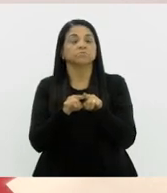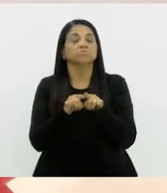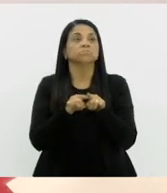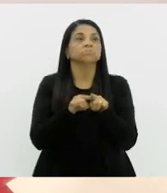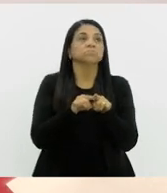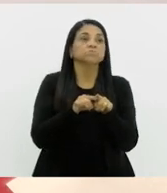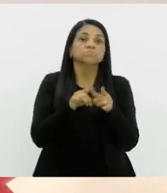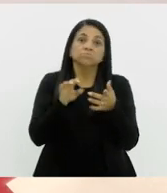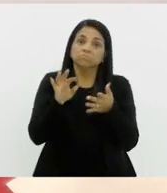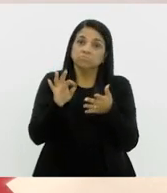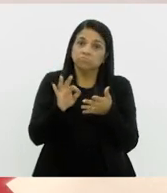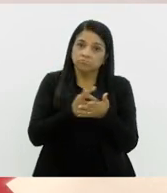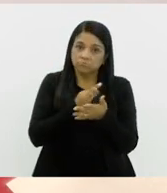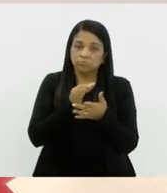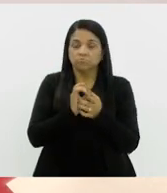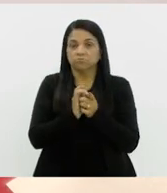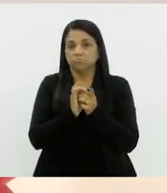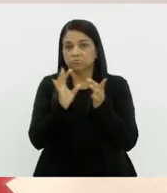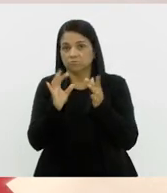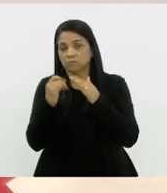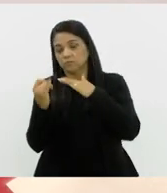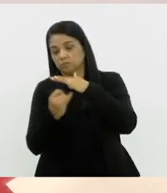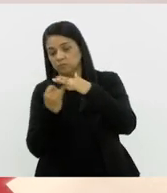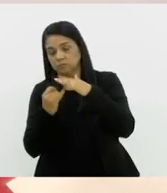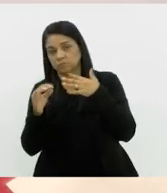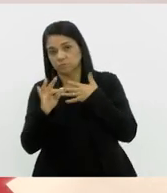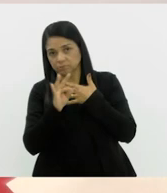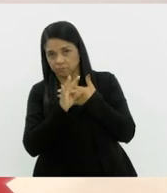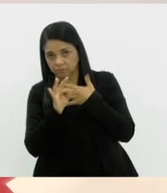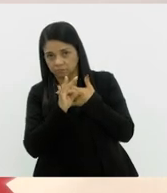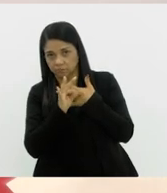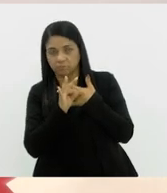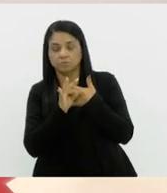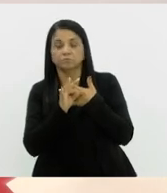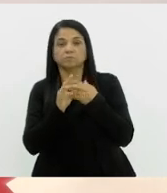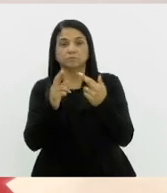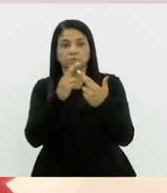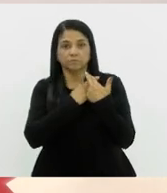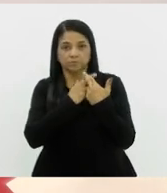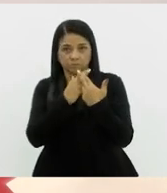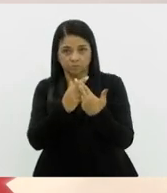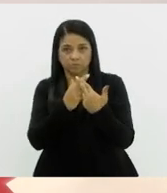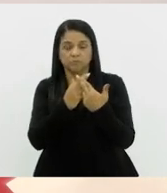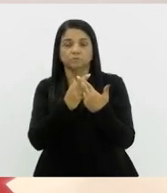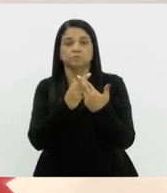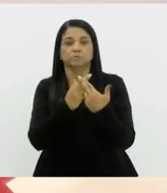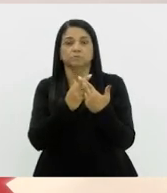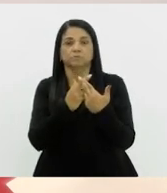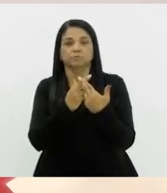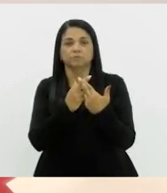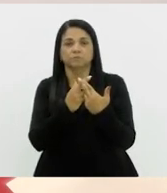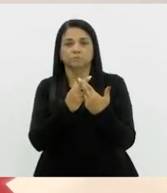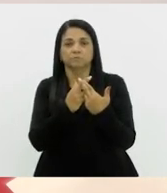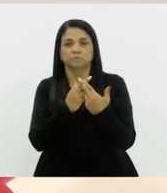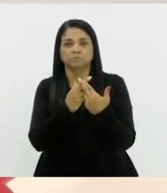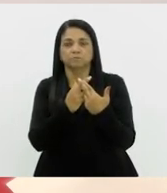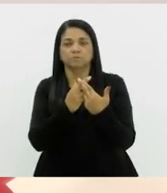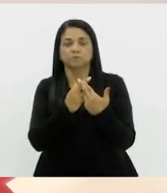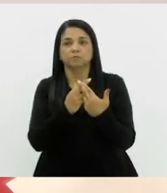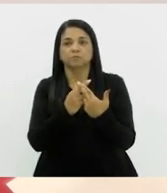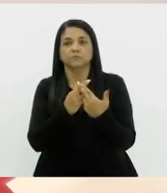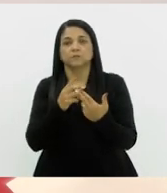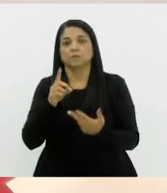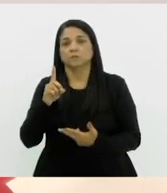com o aval, obviamente, do órgão técnico responsável, sempre respeitado, né, que vai ser sempre respeitada a sua posição, que é